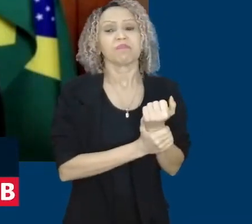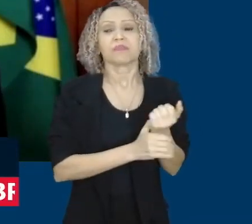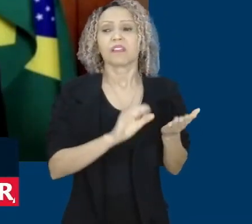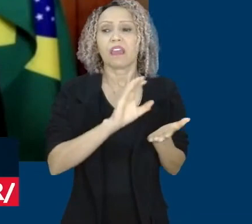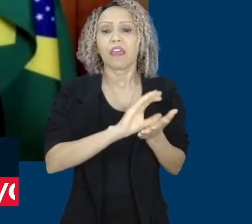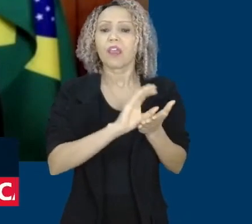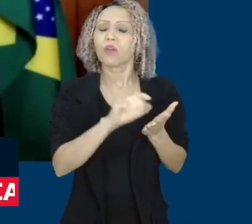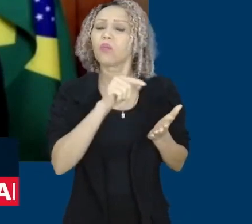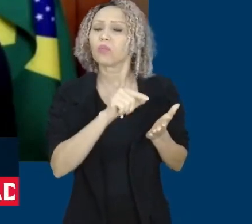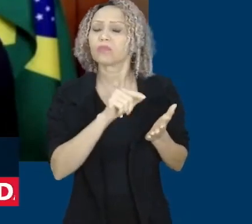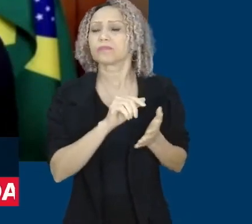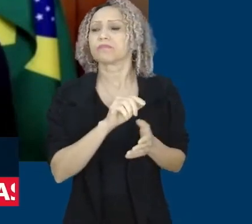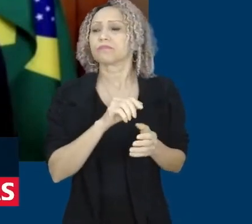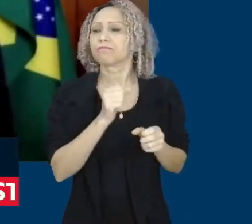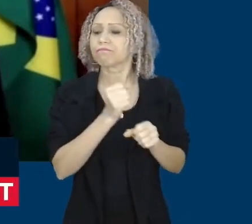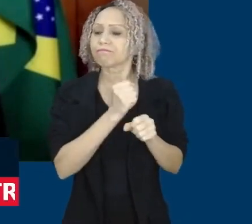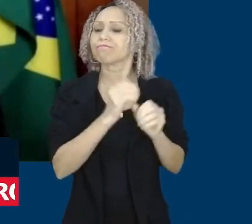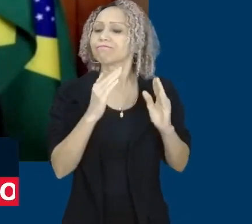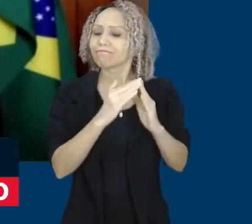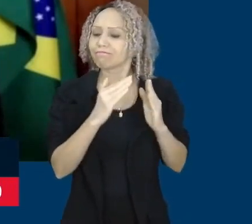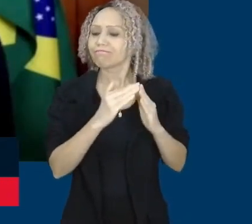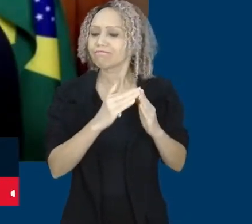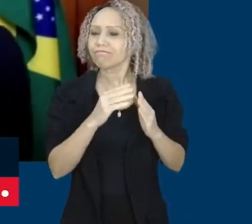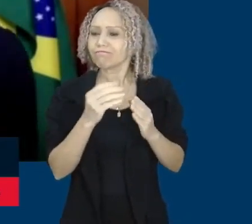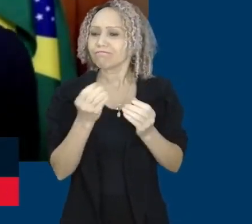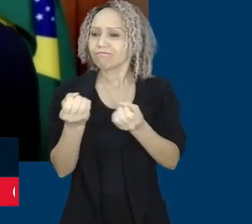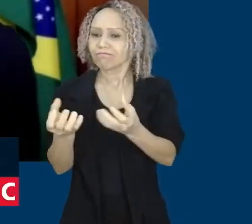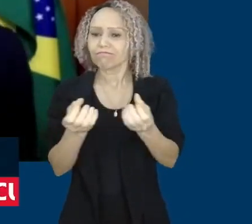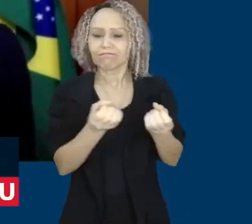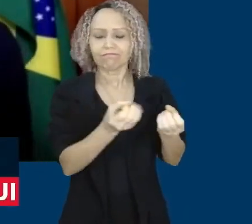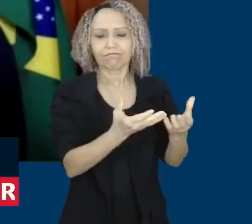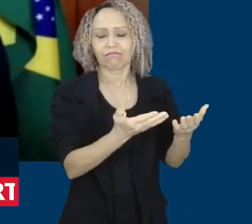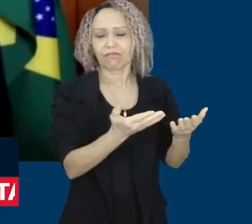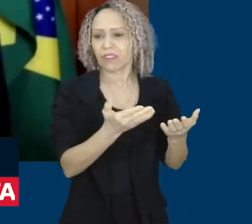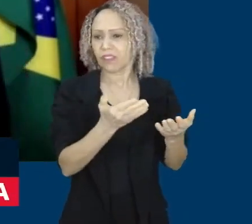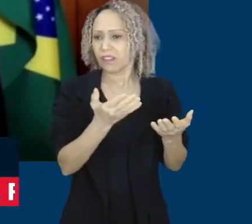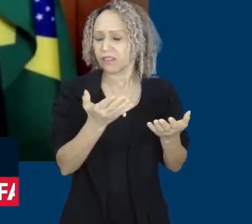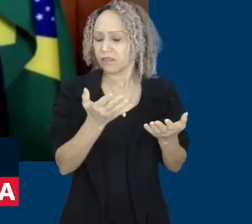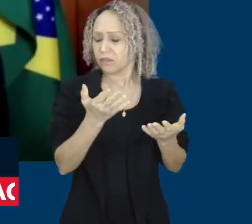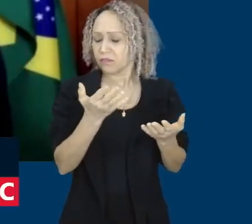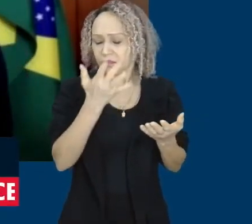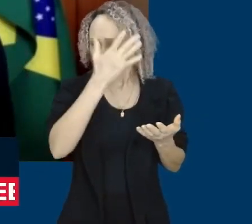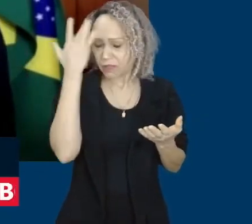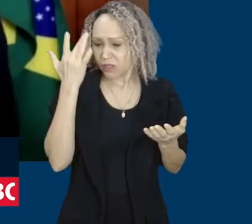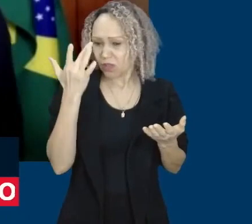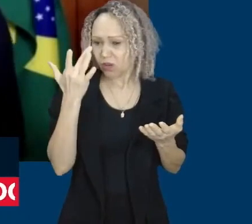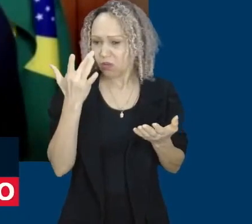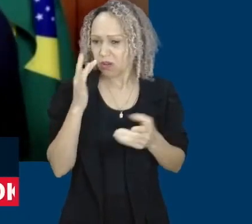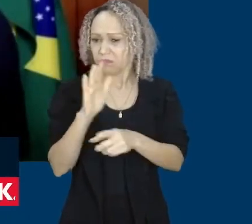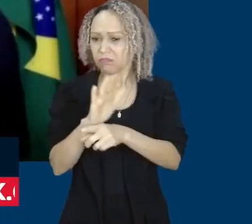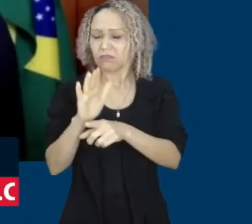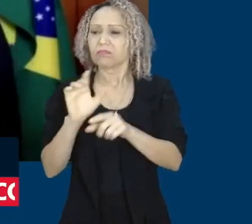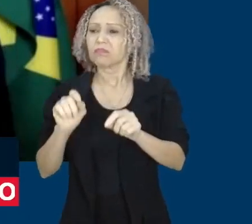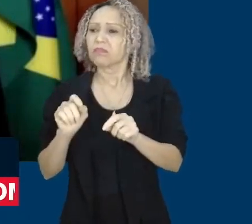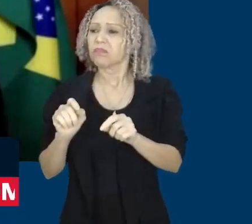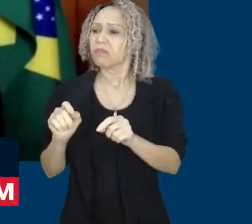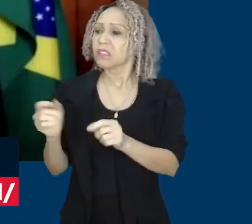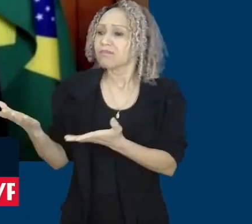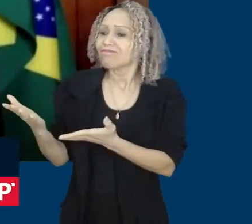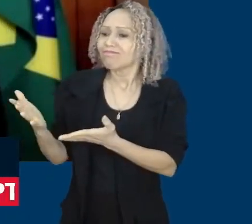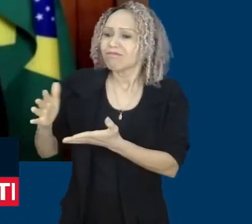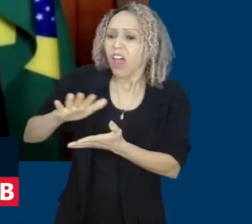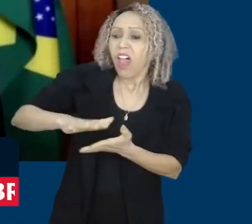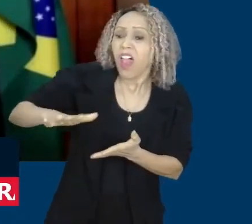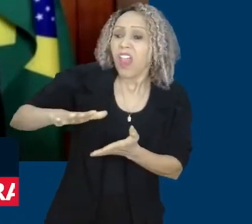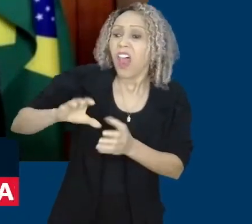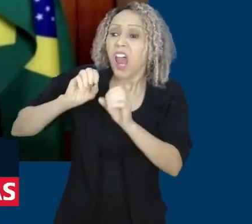Secretaria Nacional de Juventude falando muito bem, não tem dinheiro para comprar sequer uma van, não tem dinheiro para transporte escolar, não tem dinheiro para alimentar as